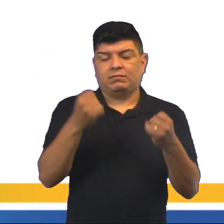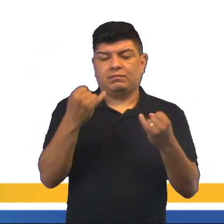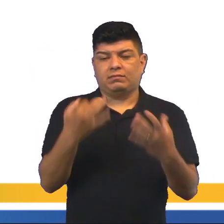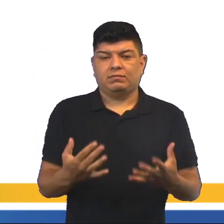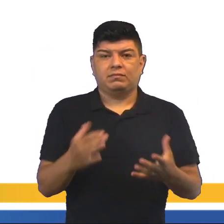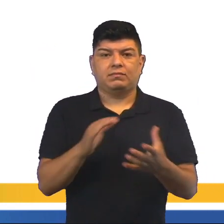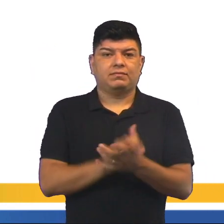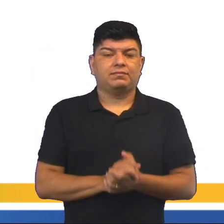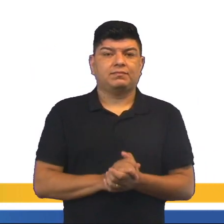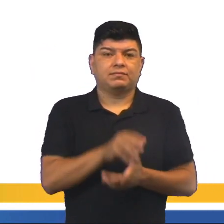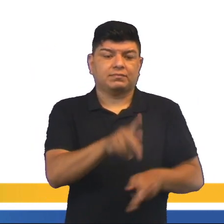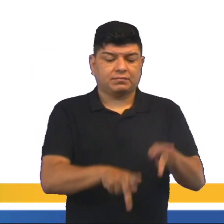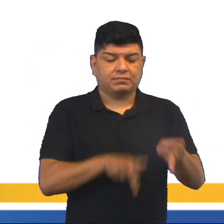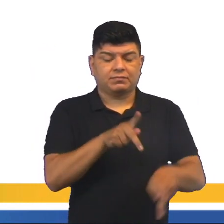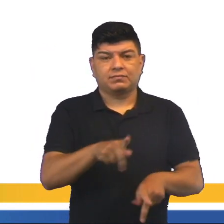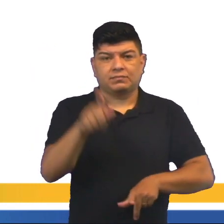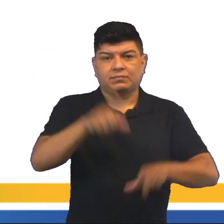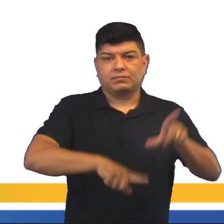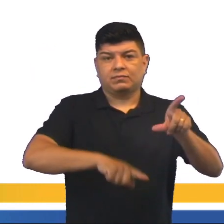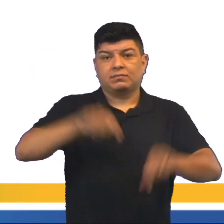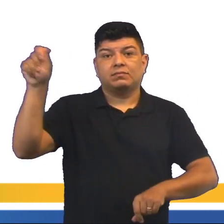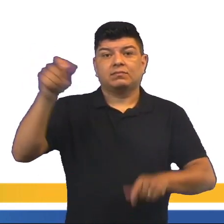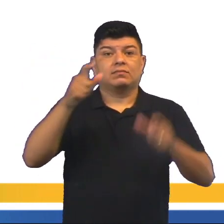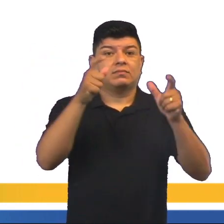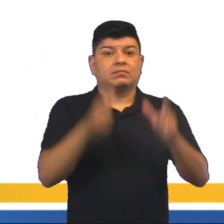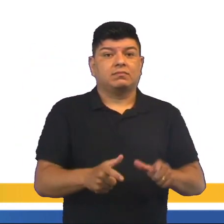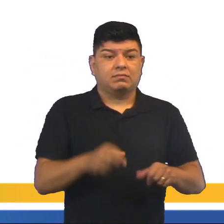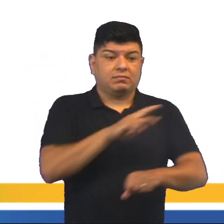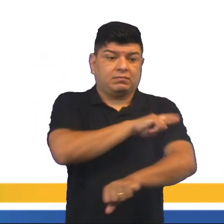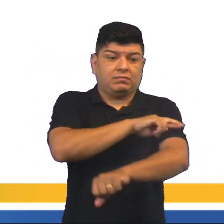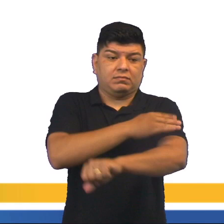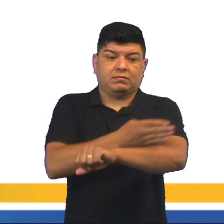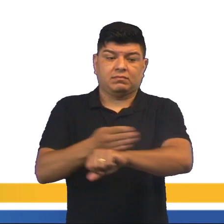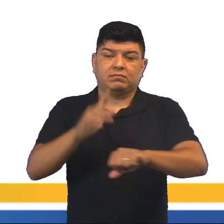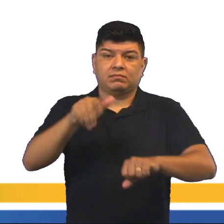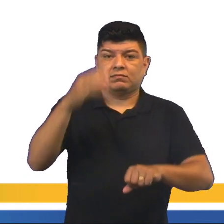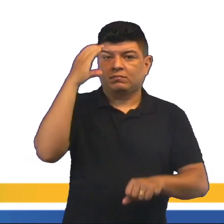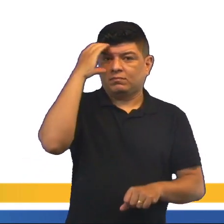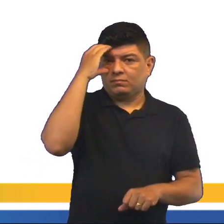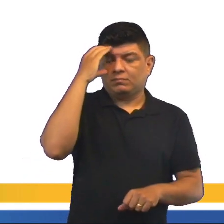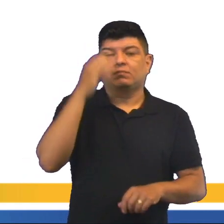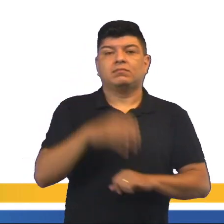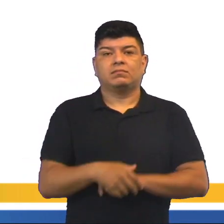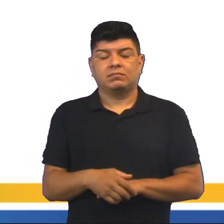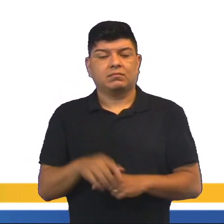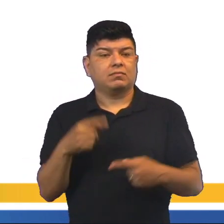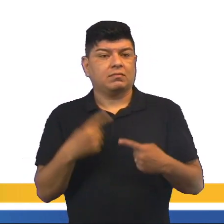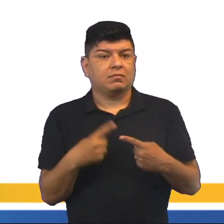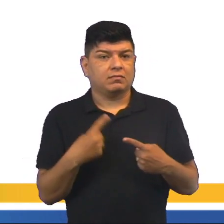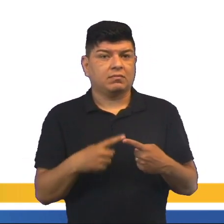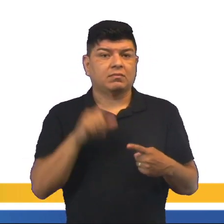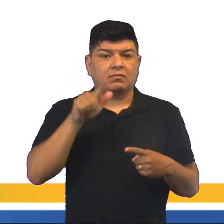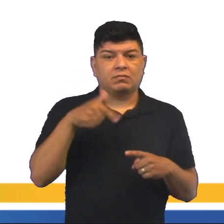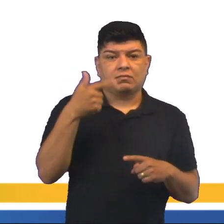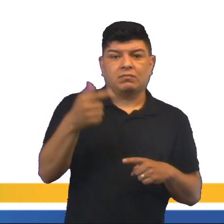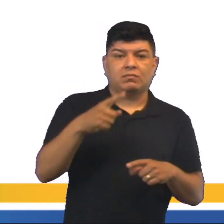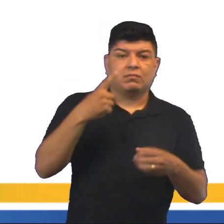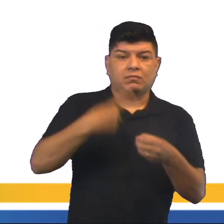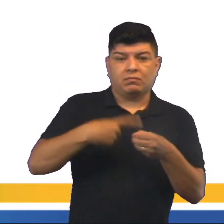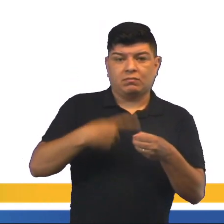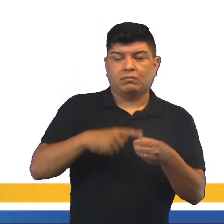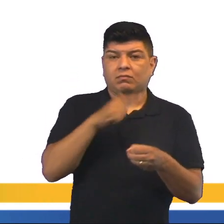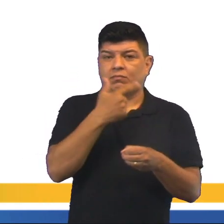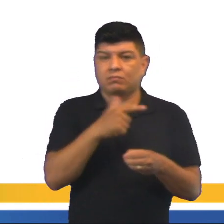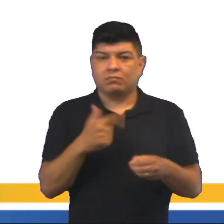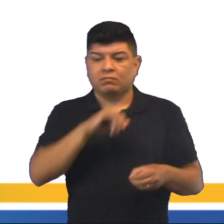início, né, a população do Acre se concentra, a sua maioria, em Rio Branco, depois vem Cruzeiro do Sul, porque nos outros municípios